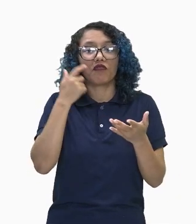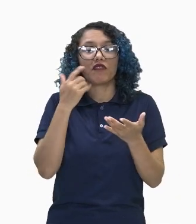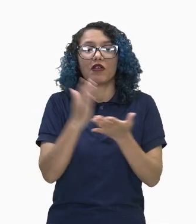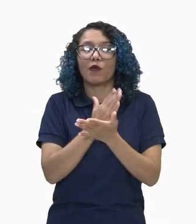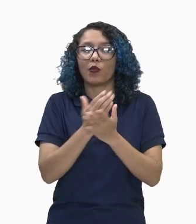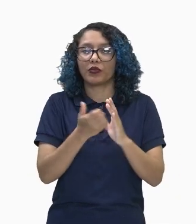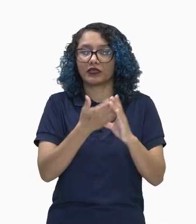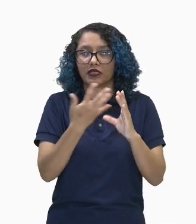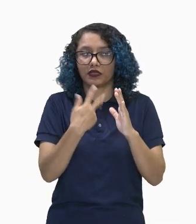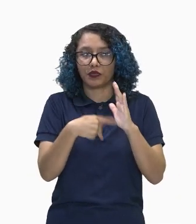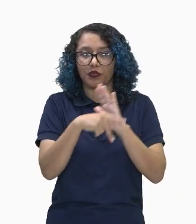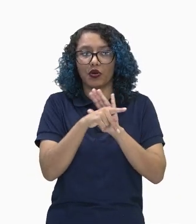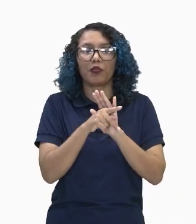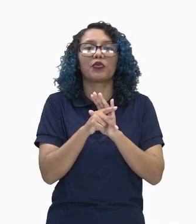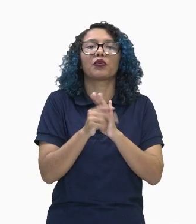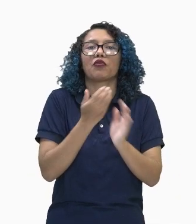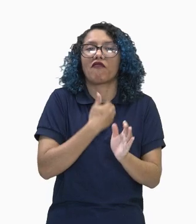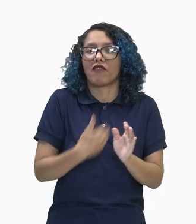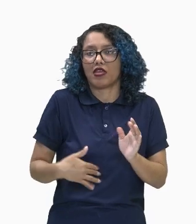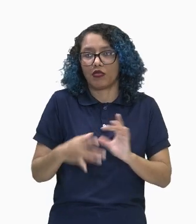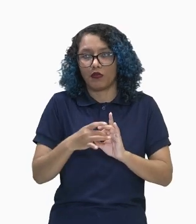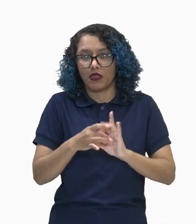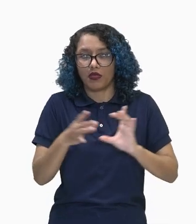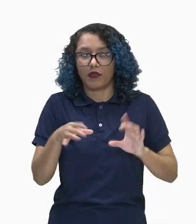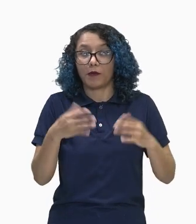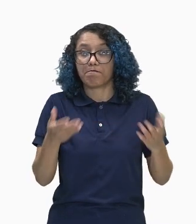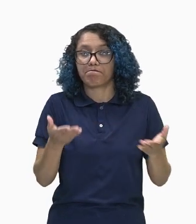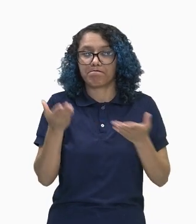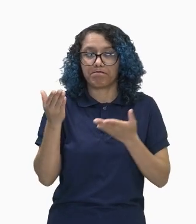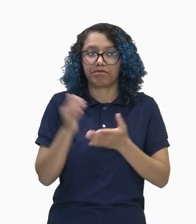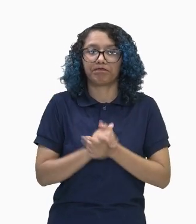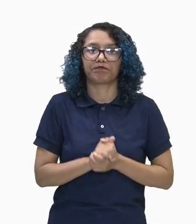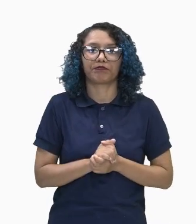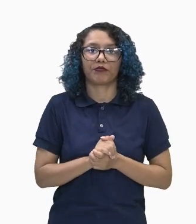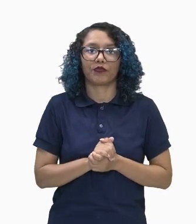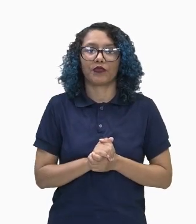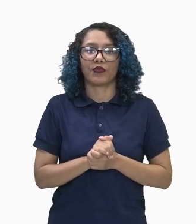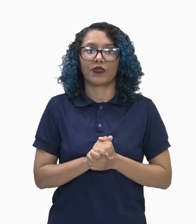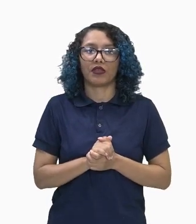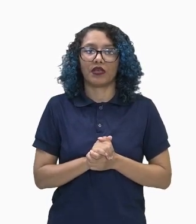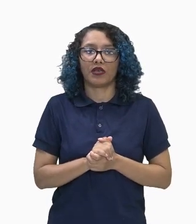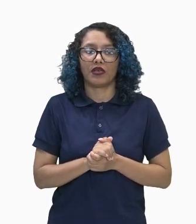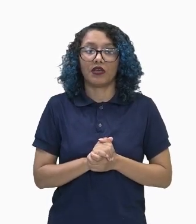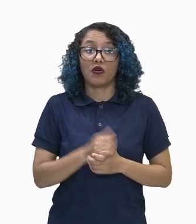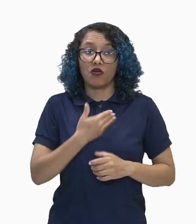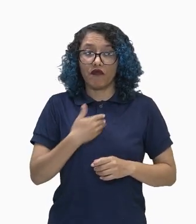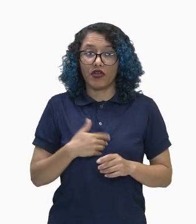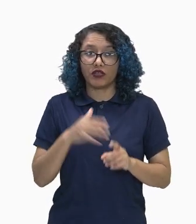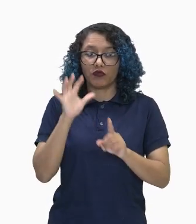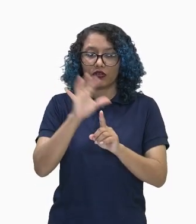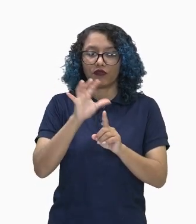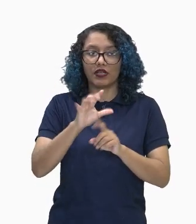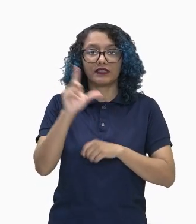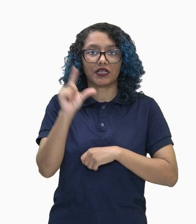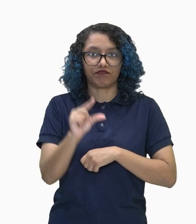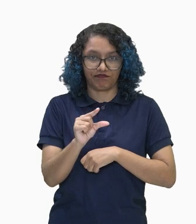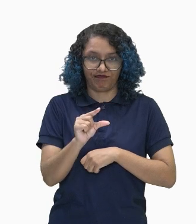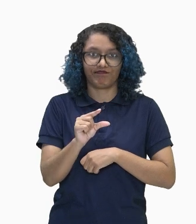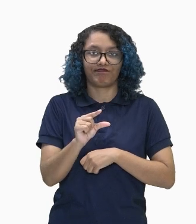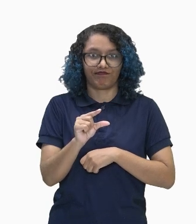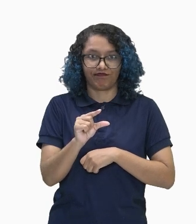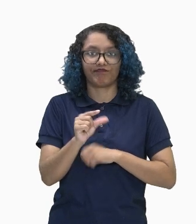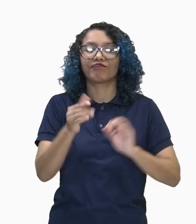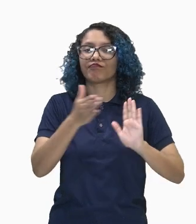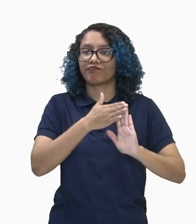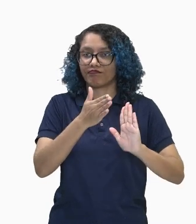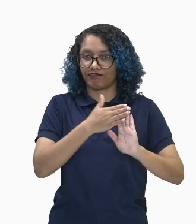né, do Estado liberal. Primeiro, minimização da intervenção estatal. Então, ele propõe que o Estado